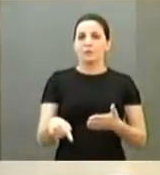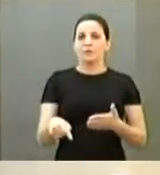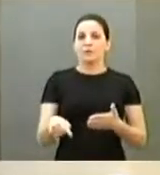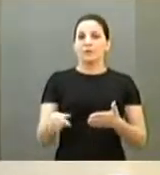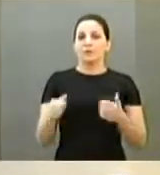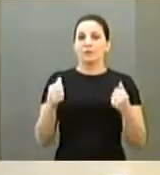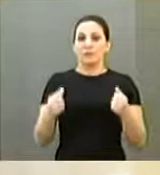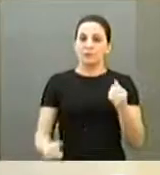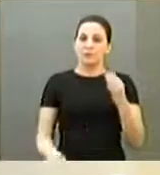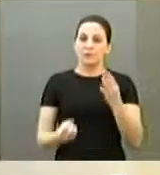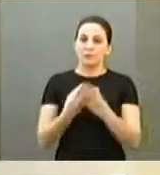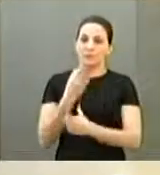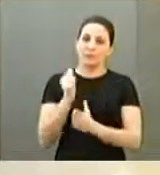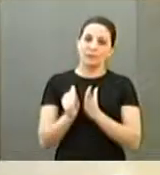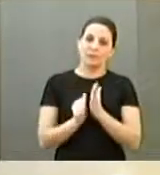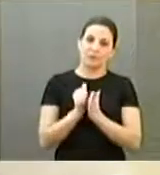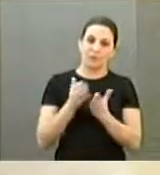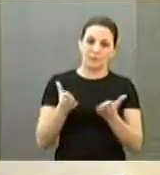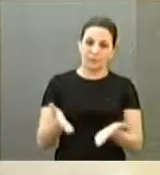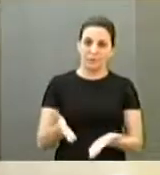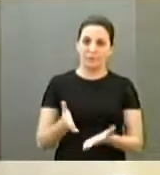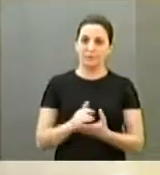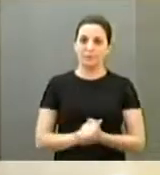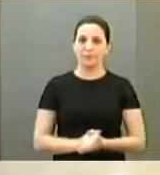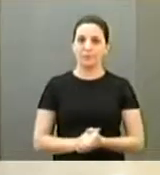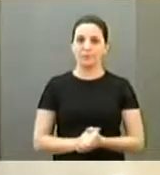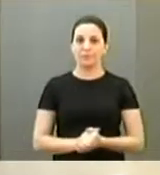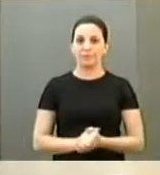ser causados aqui na nossa cidade.